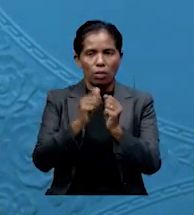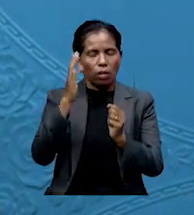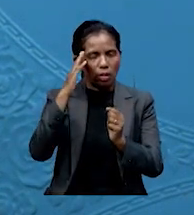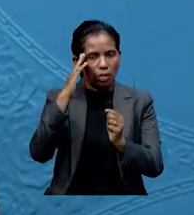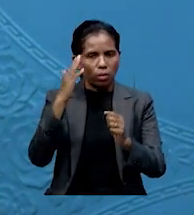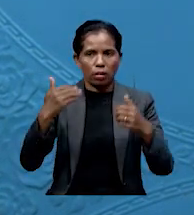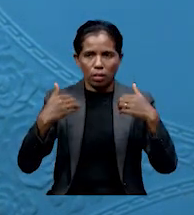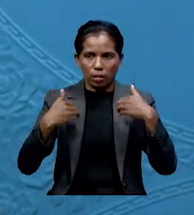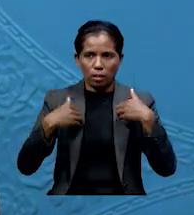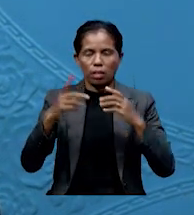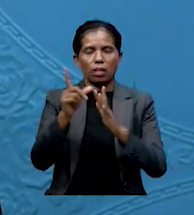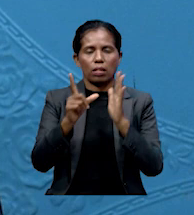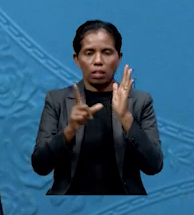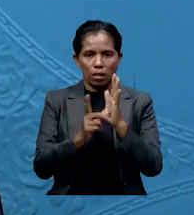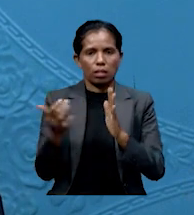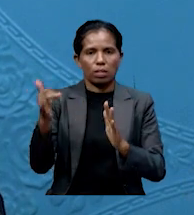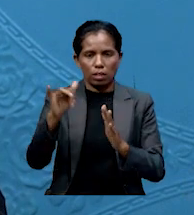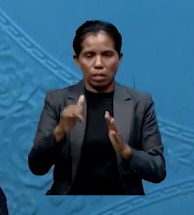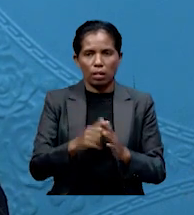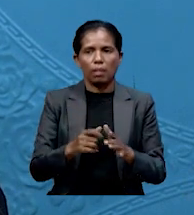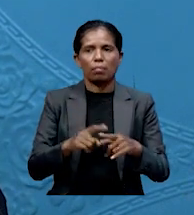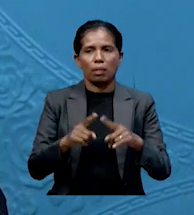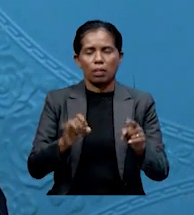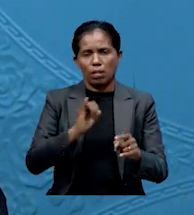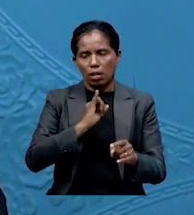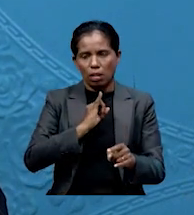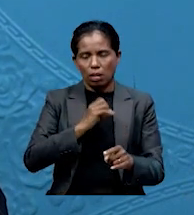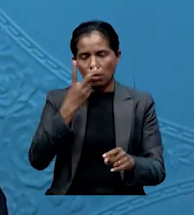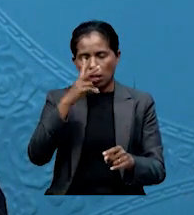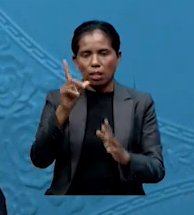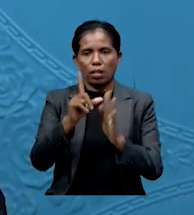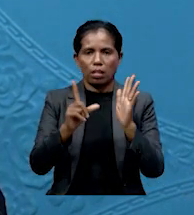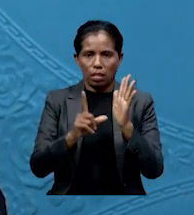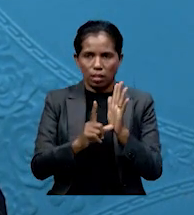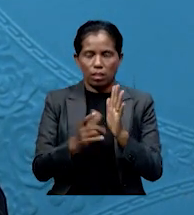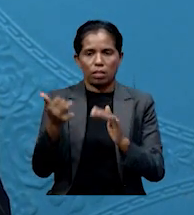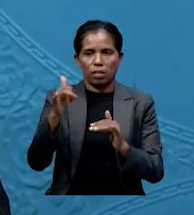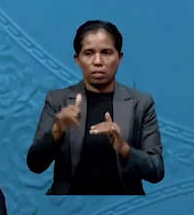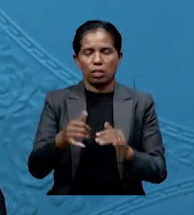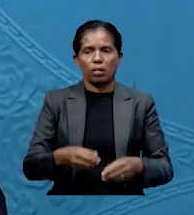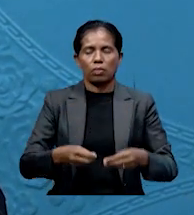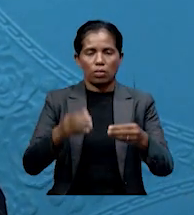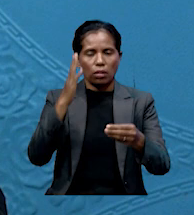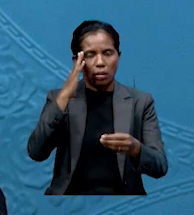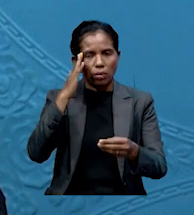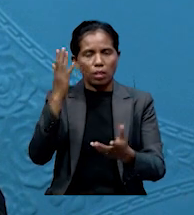hamosu decreto lei ser, né? Mas o bahau hare kata decreto lei ser né reflete a los